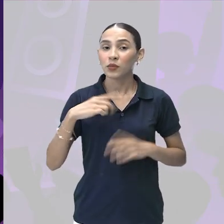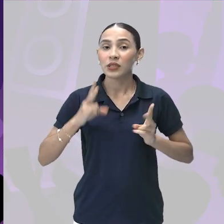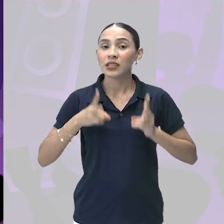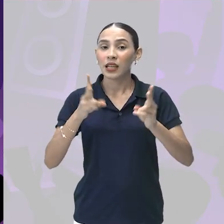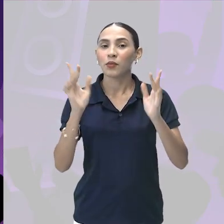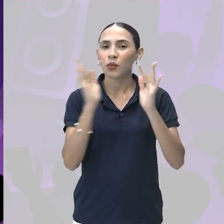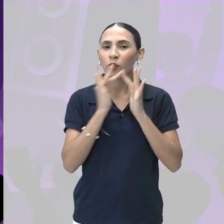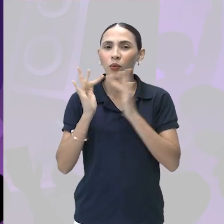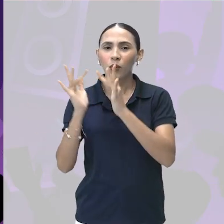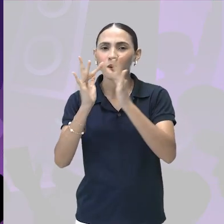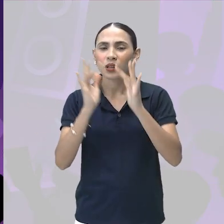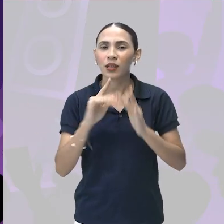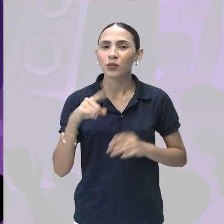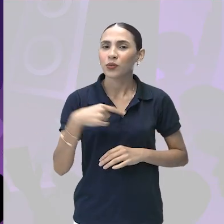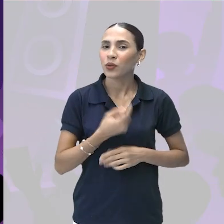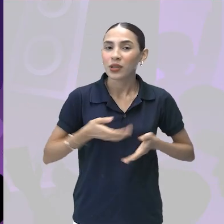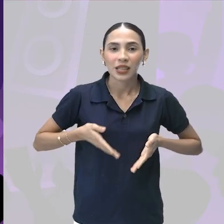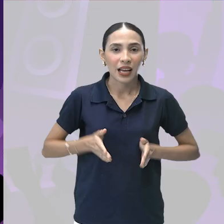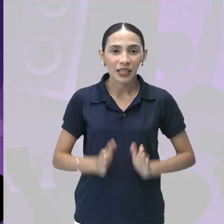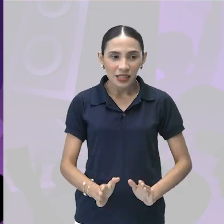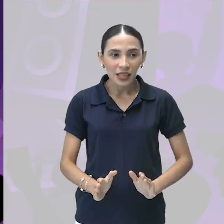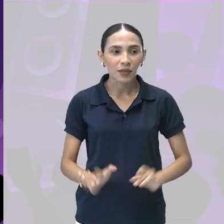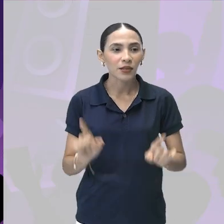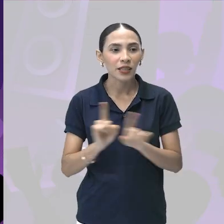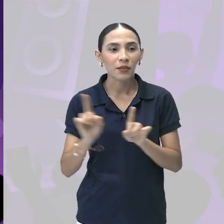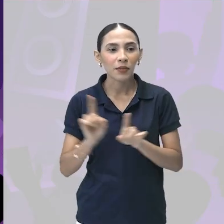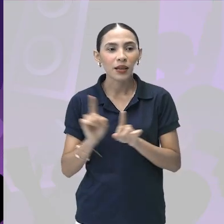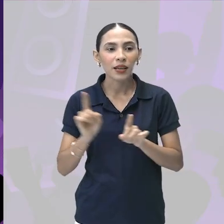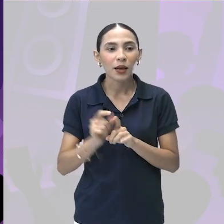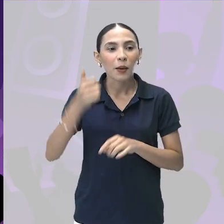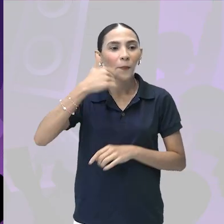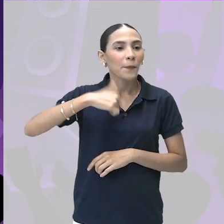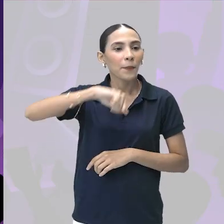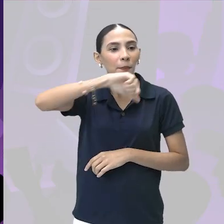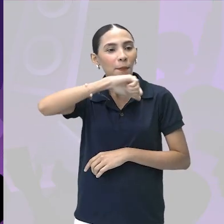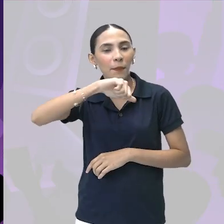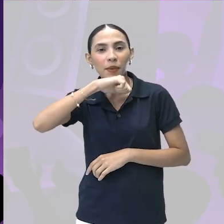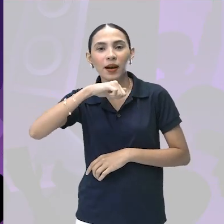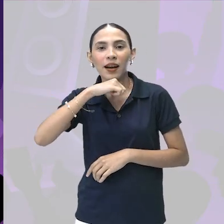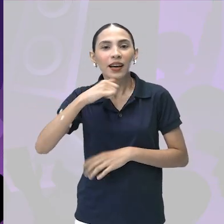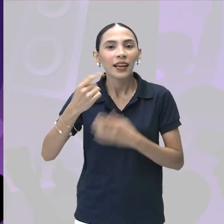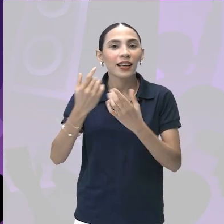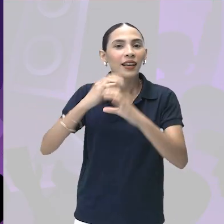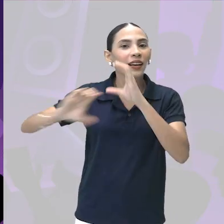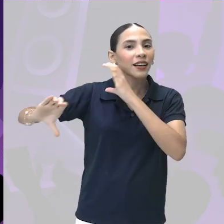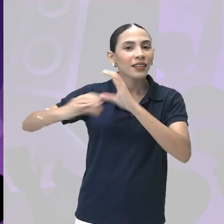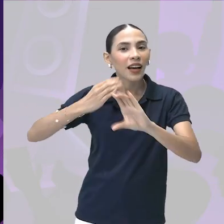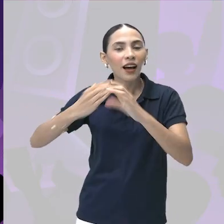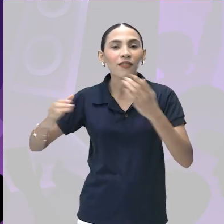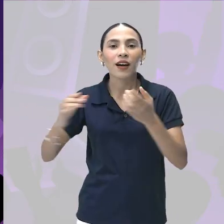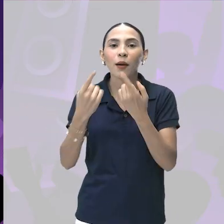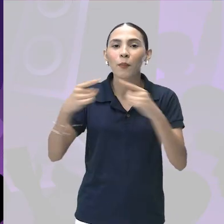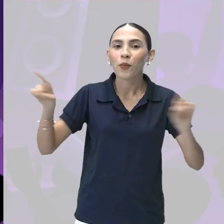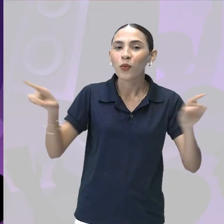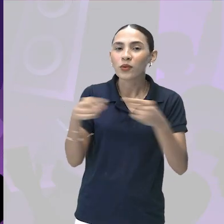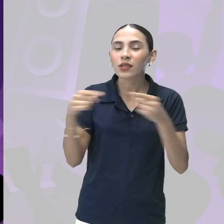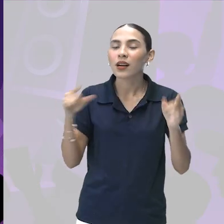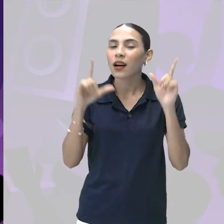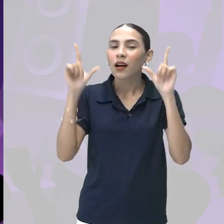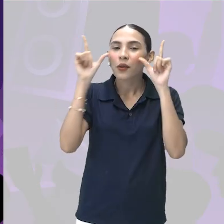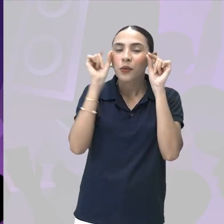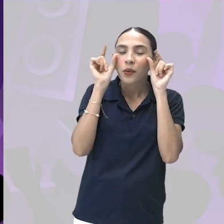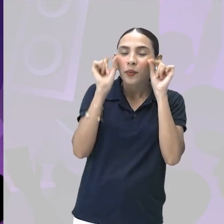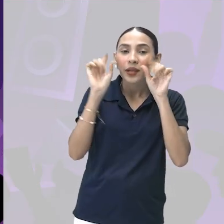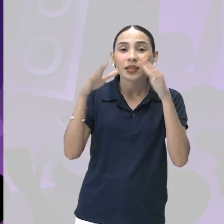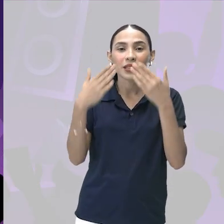cotidiano, desde que nós nascemos, quando nossa mãe cantava música de niná. E cada um de nós tem um